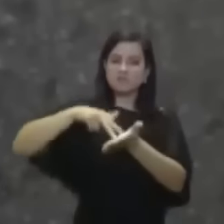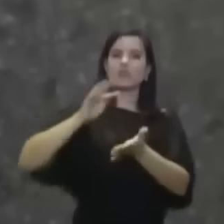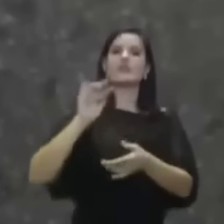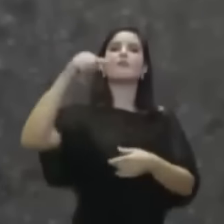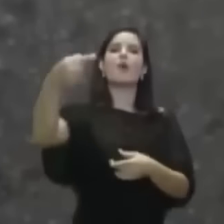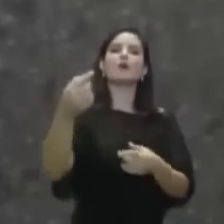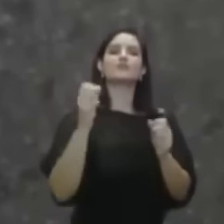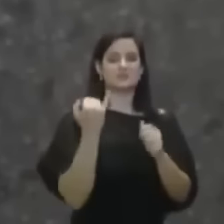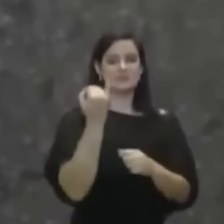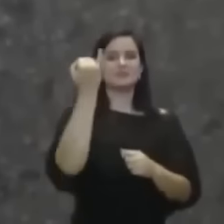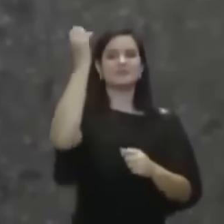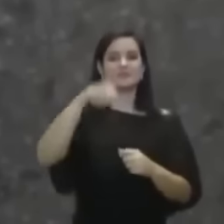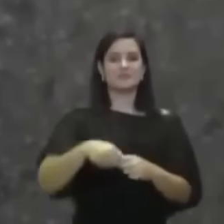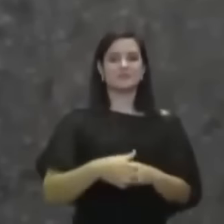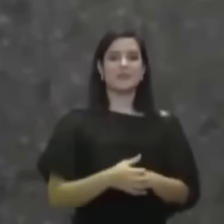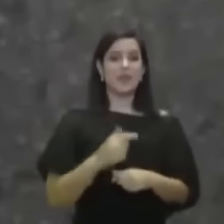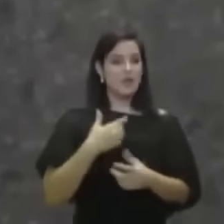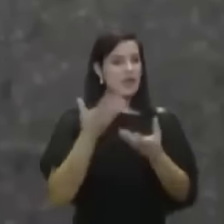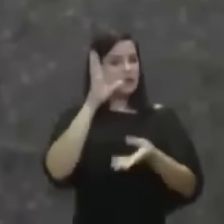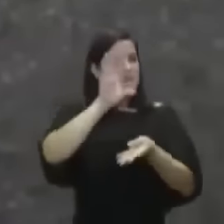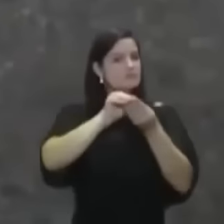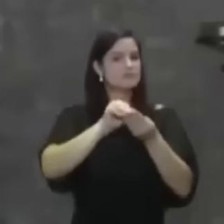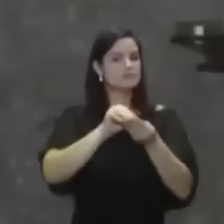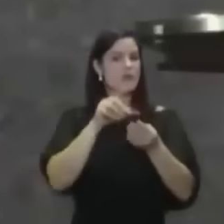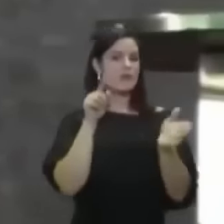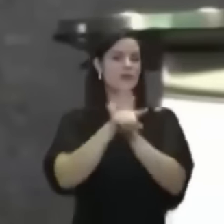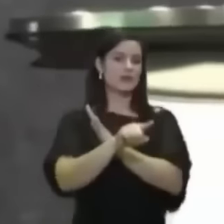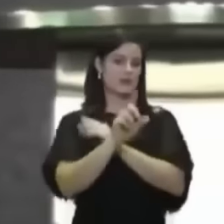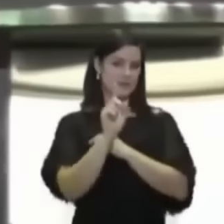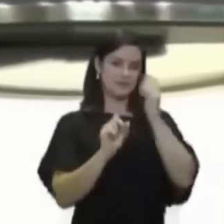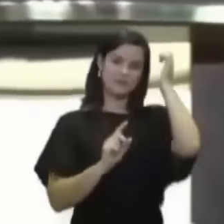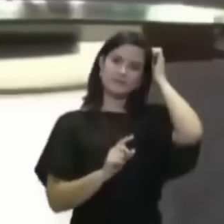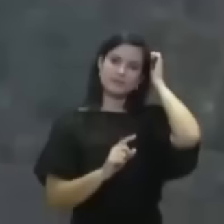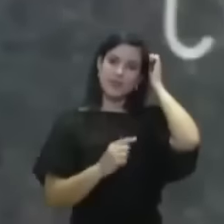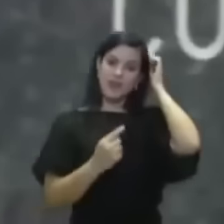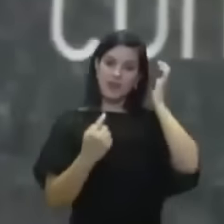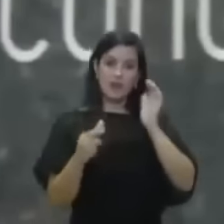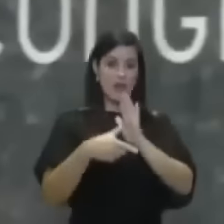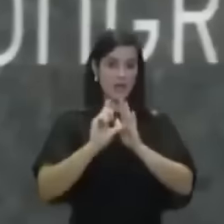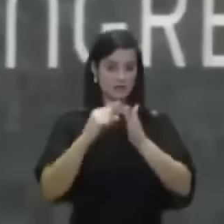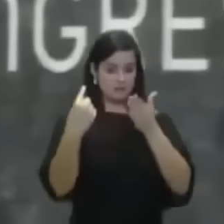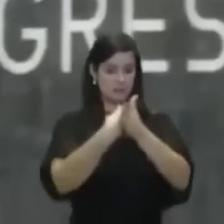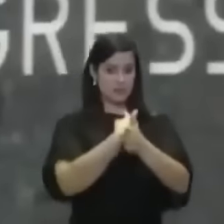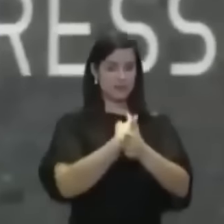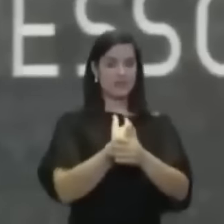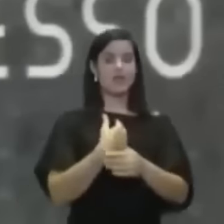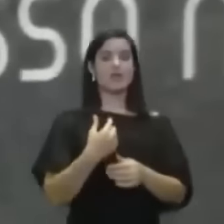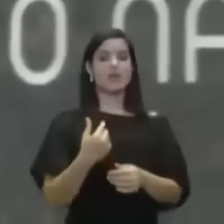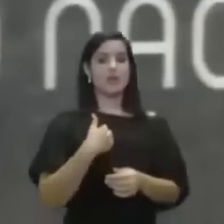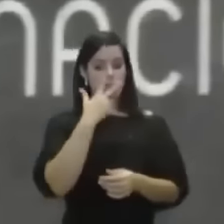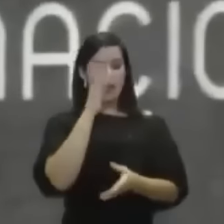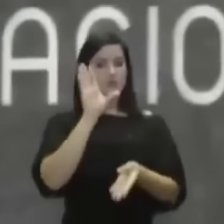E eu quero concluir fazendo uma pergunta para mim, que deve fechar esse